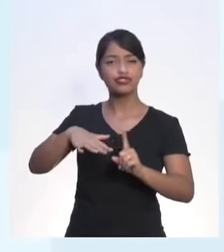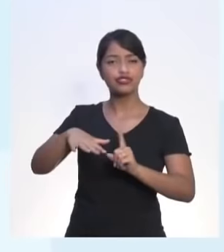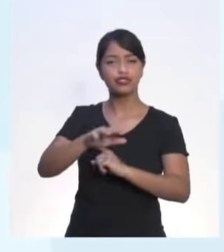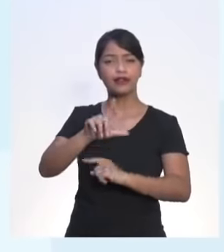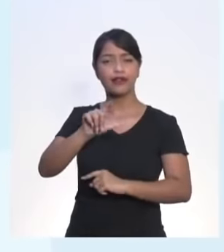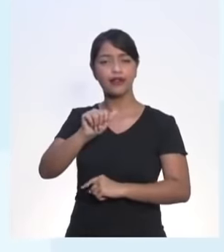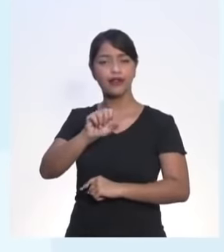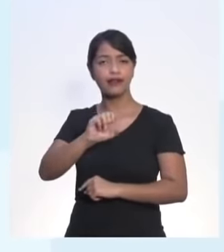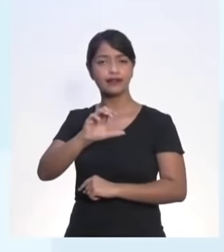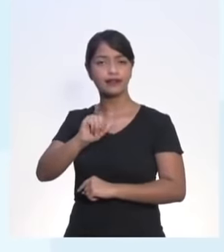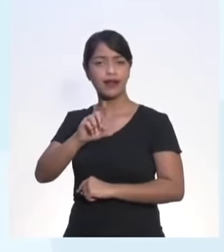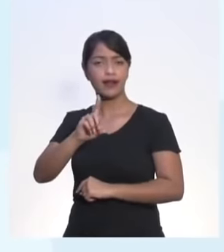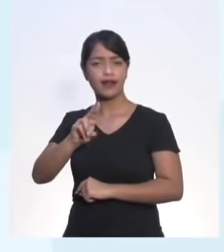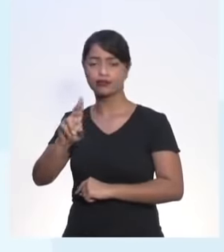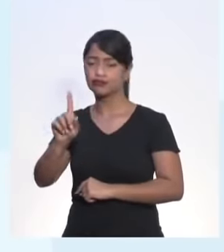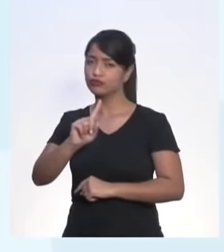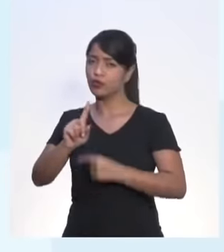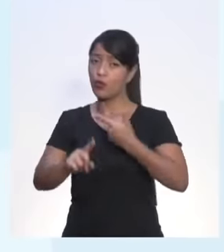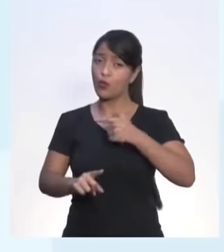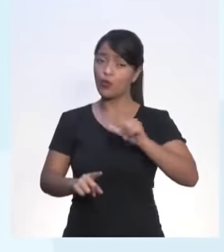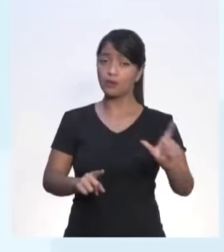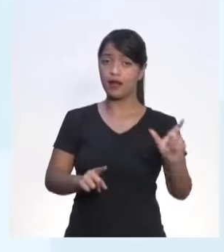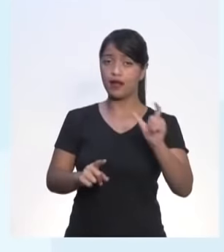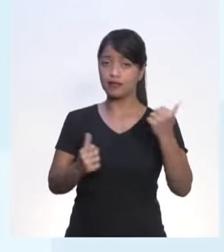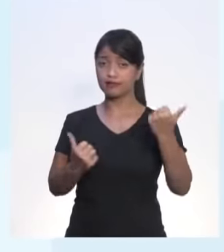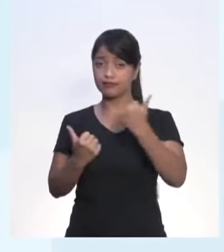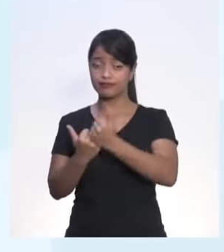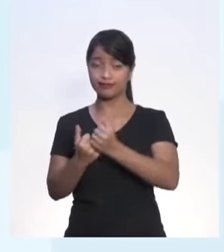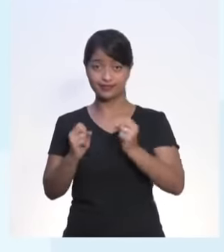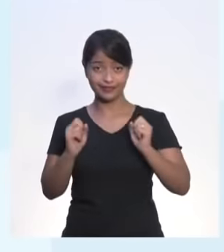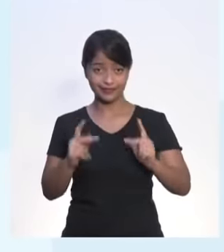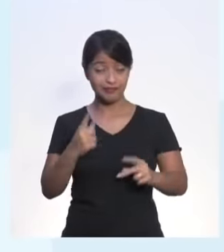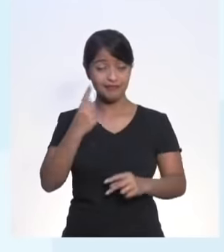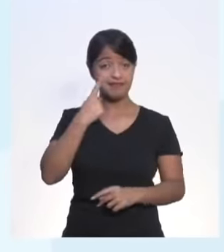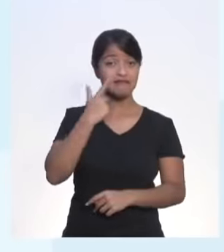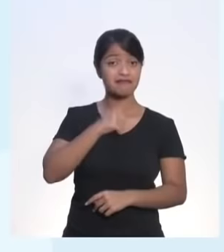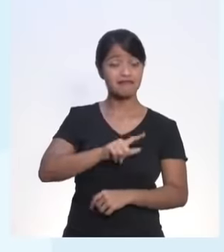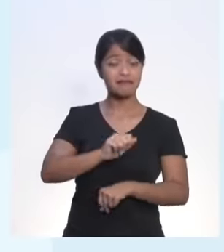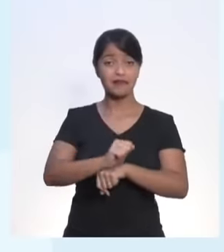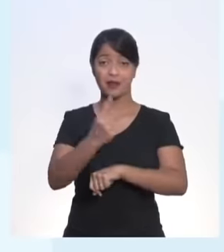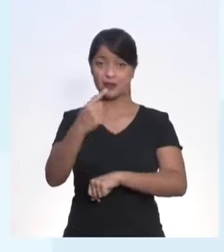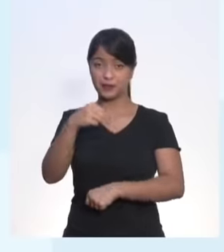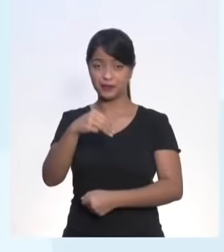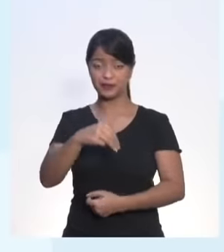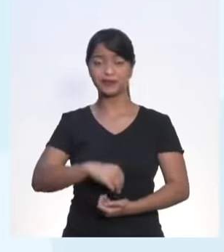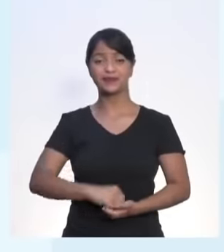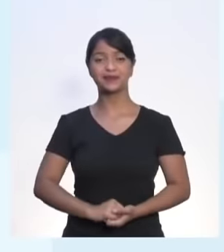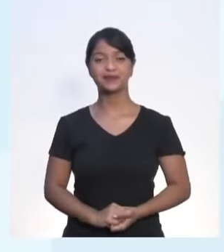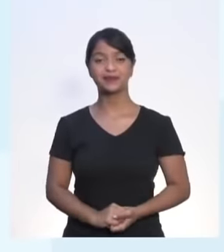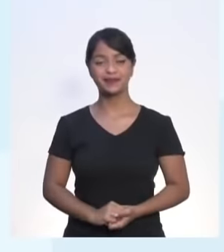tentar usar um outro sinônimo que diga isso. Vamos ver quem consegue, tá bom? Então, um minutinho.